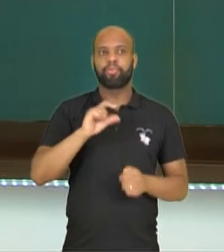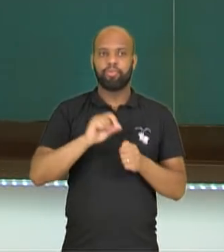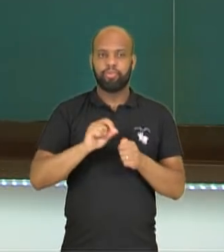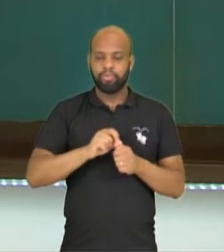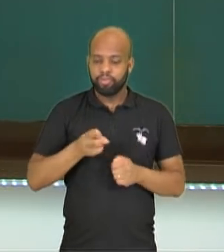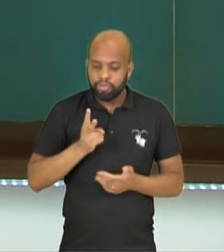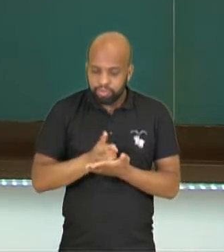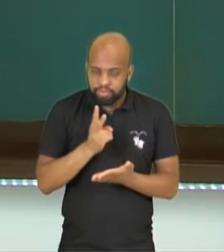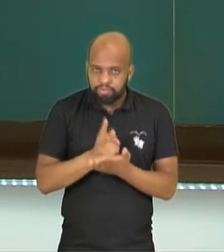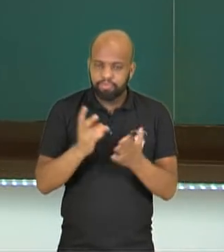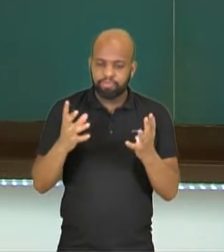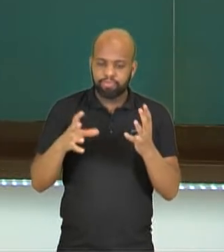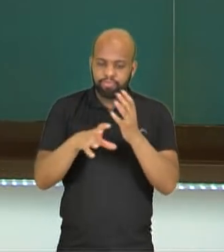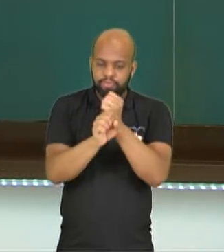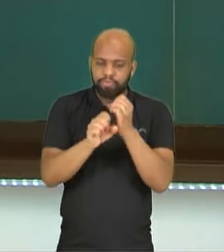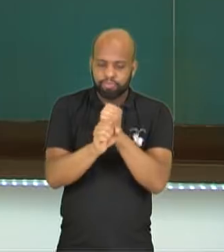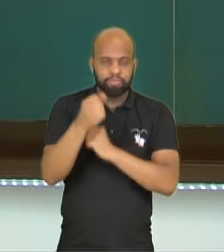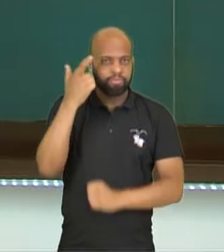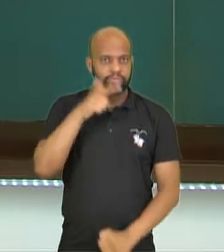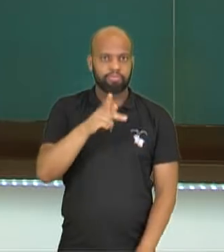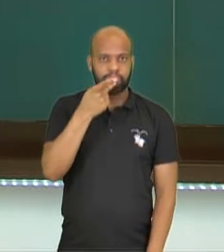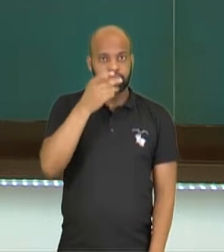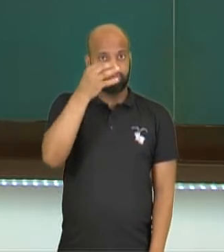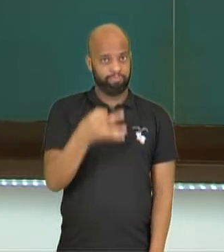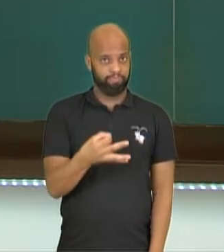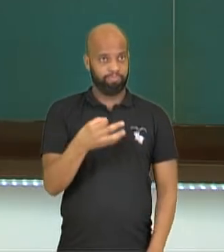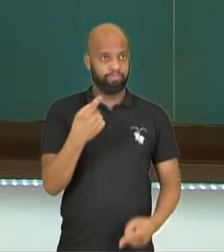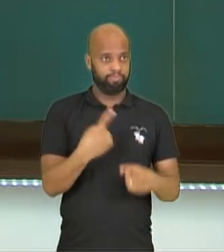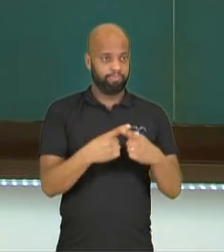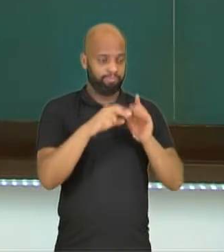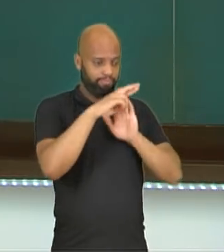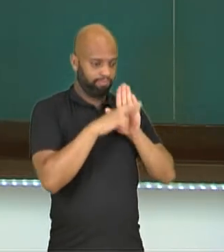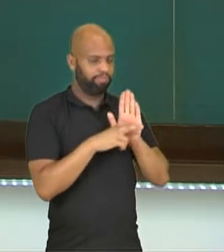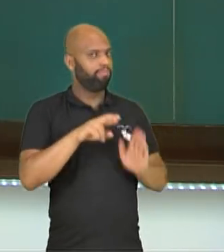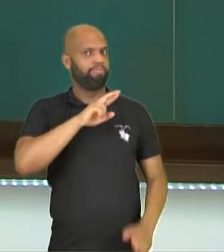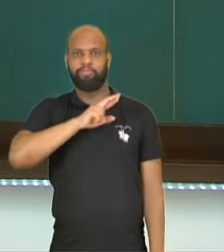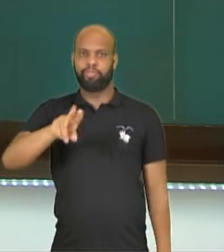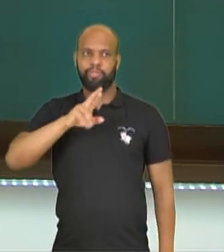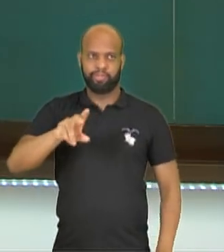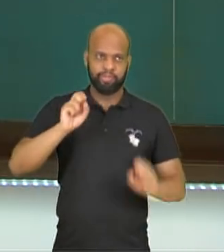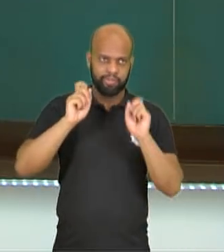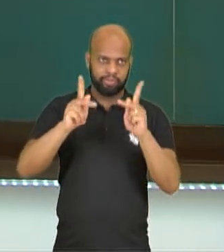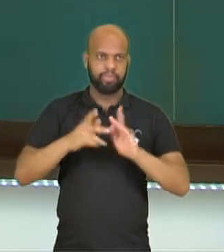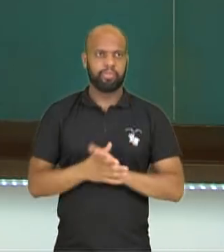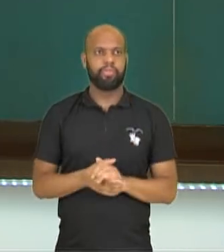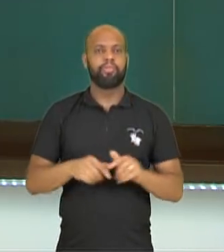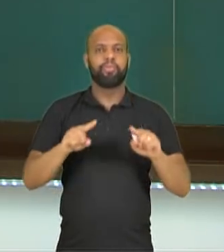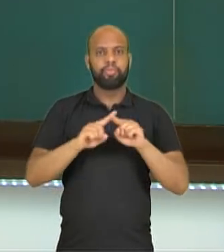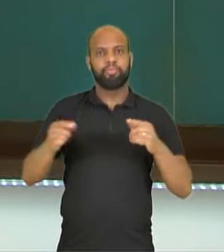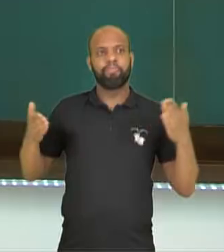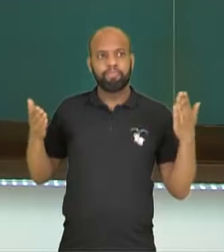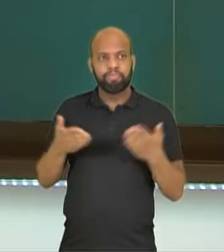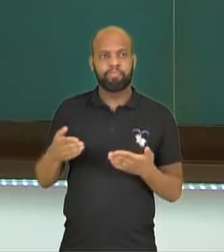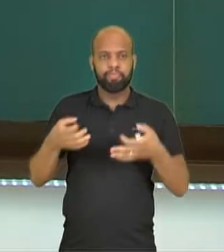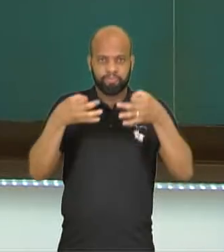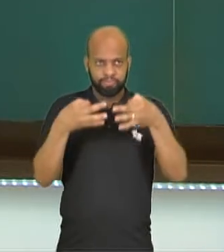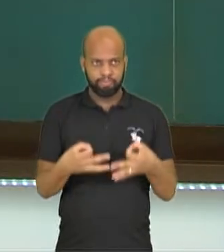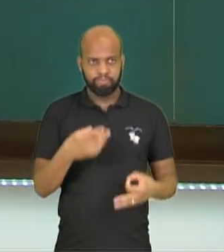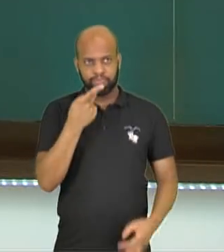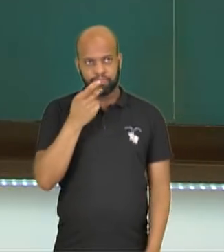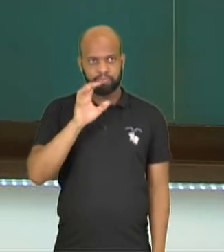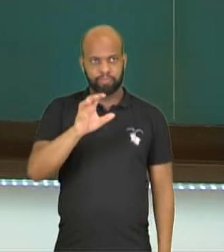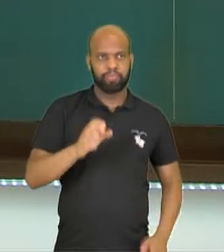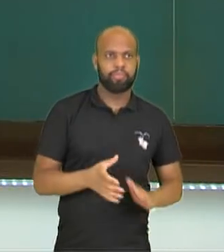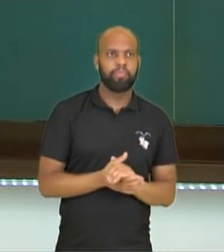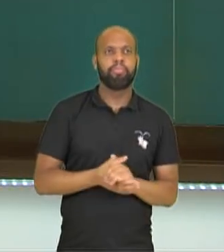sempre as contas para ter certeza. Não é algo que é regra, tá bom? Mas nesse caso, sim, foi correto